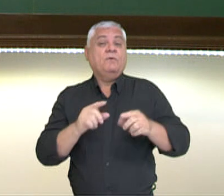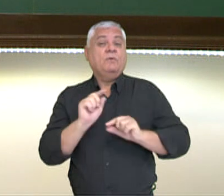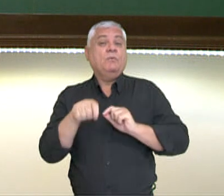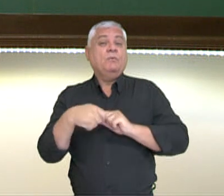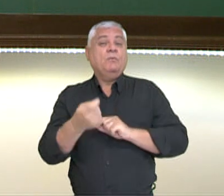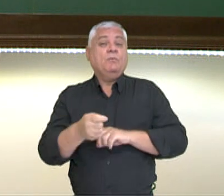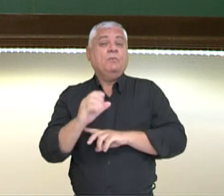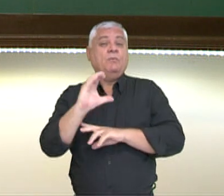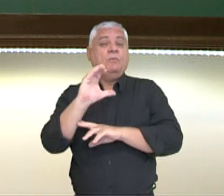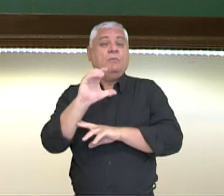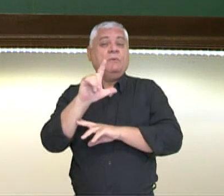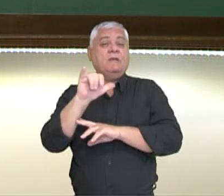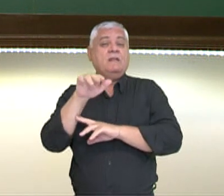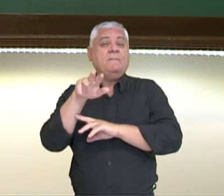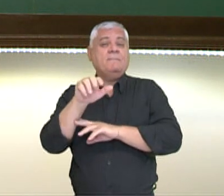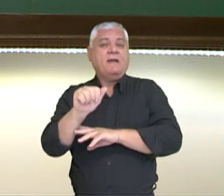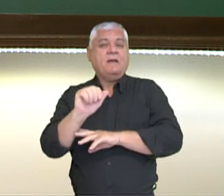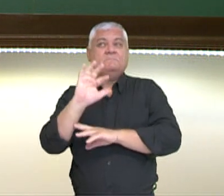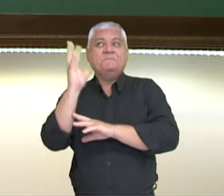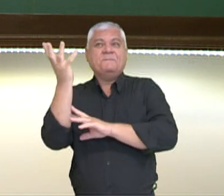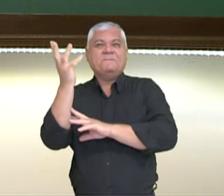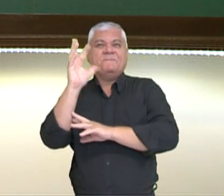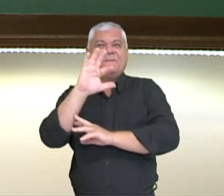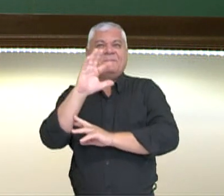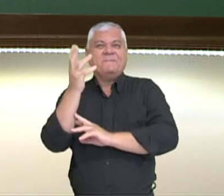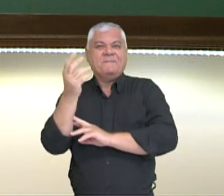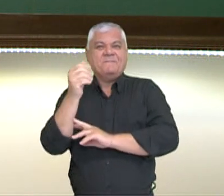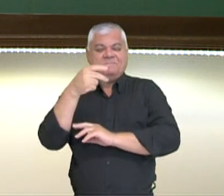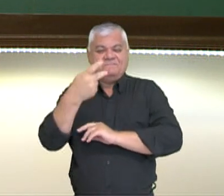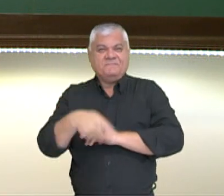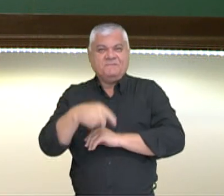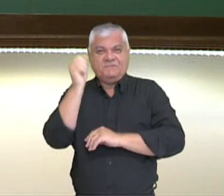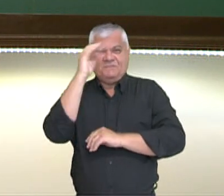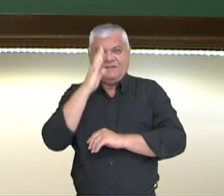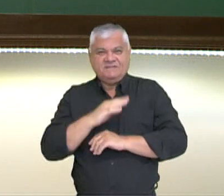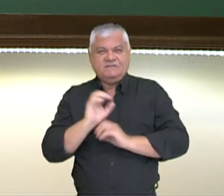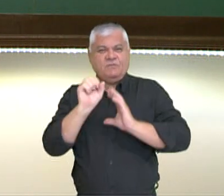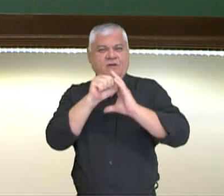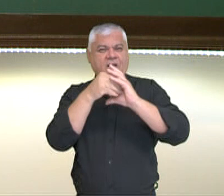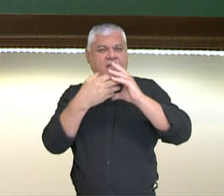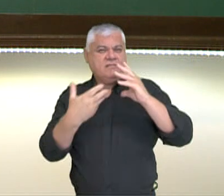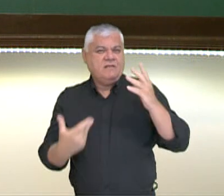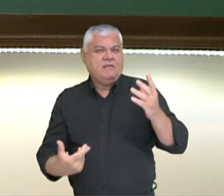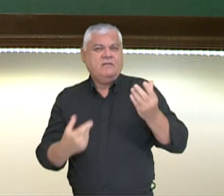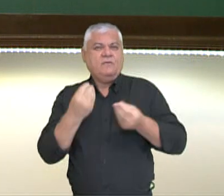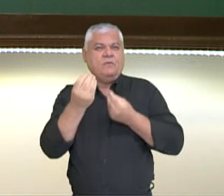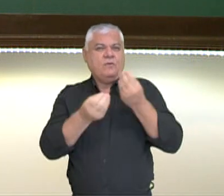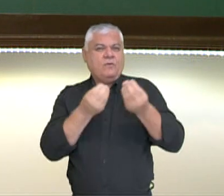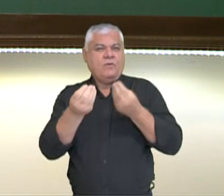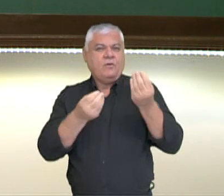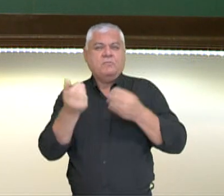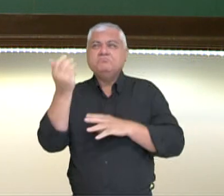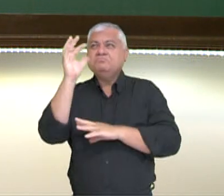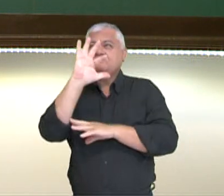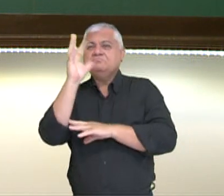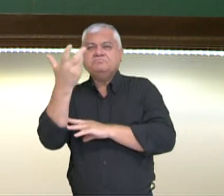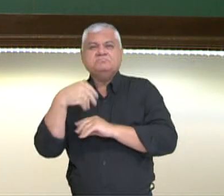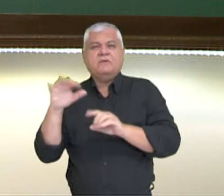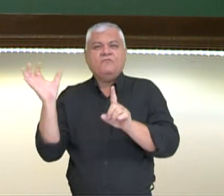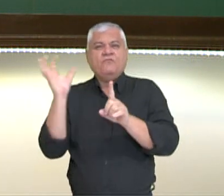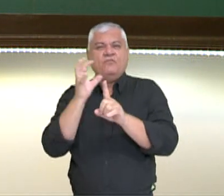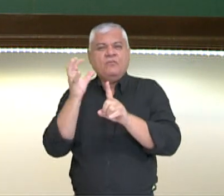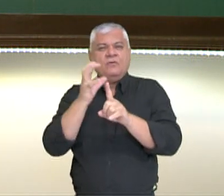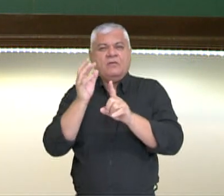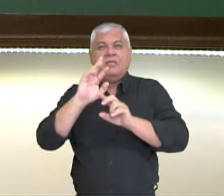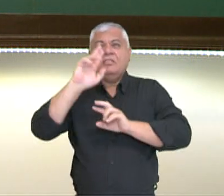os climas do Brasil. Então, pensar características de tipos climáticos, o que influencia diferenças